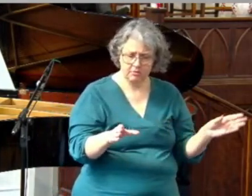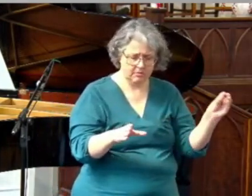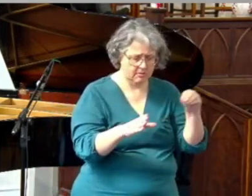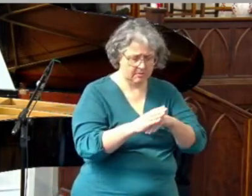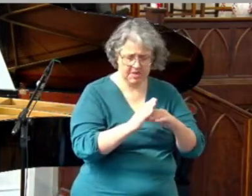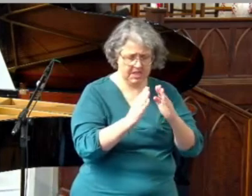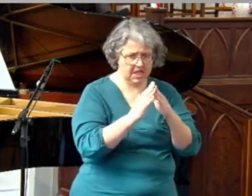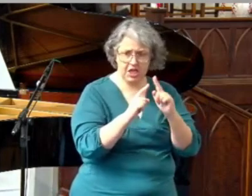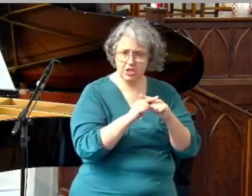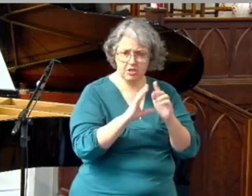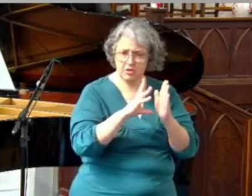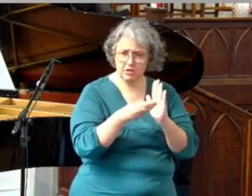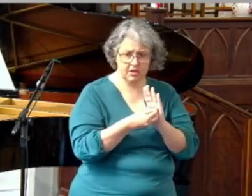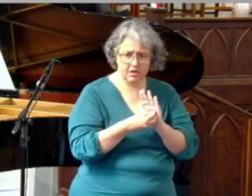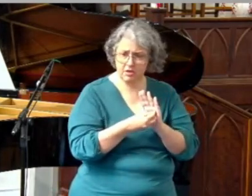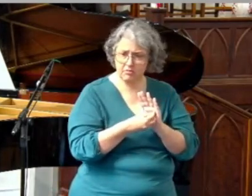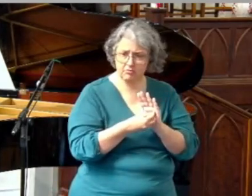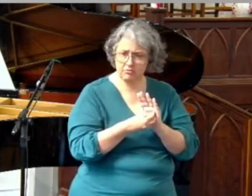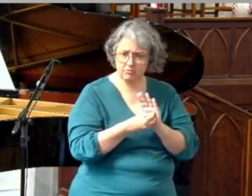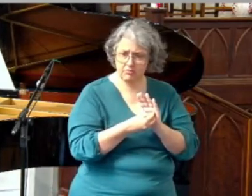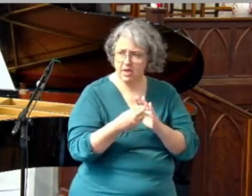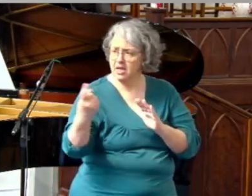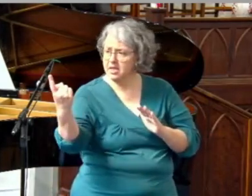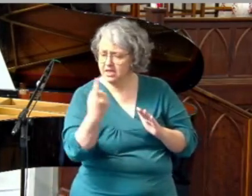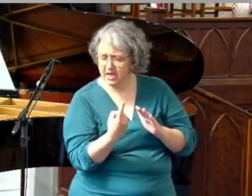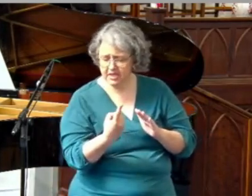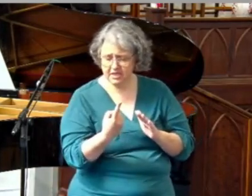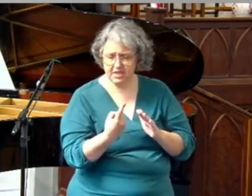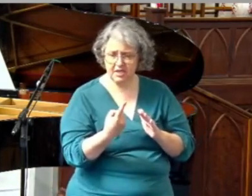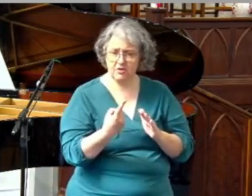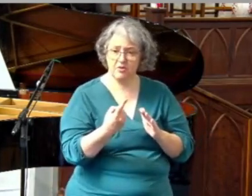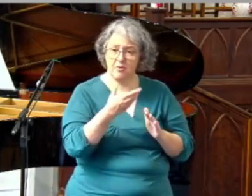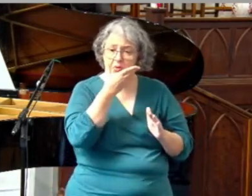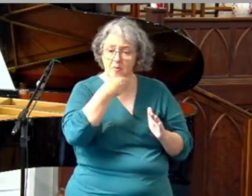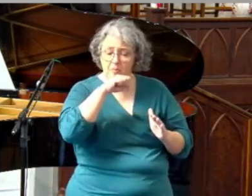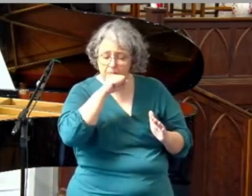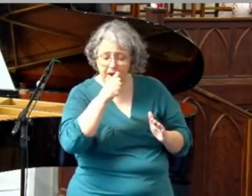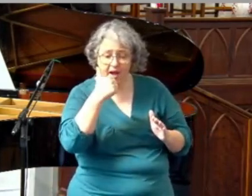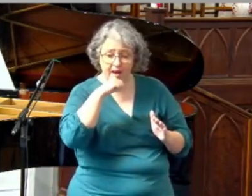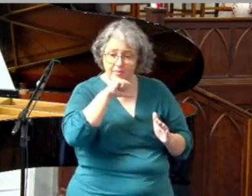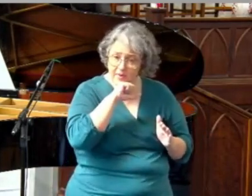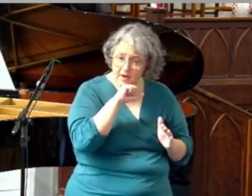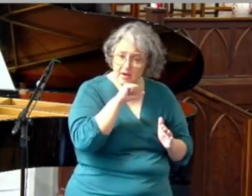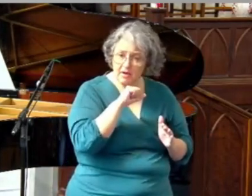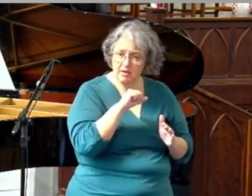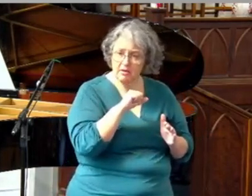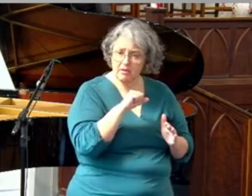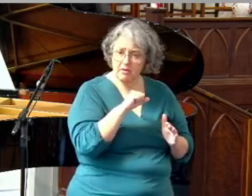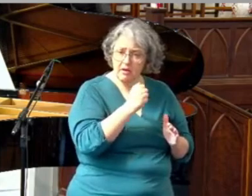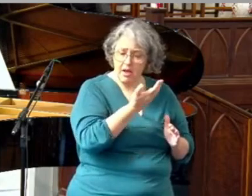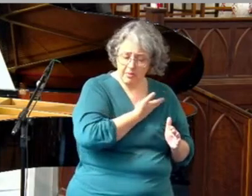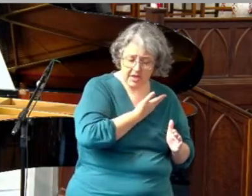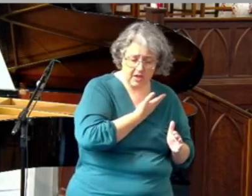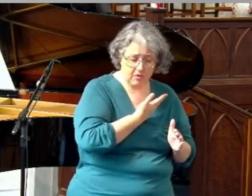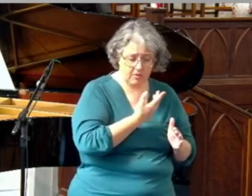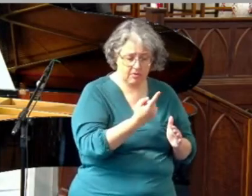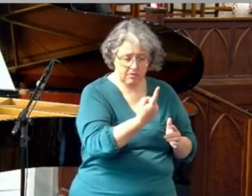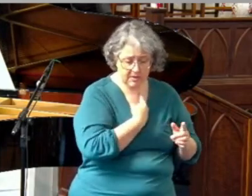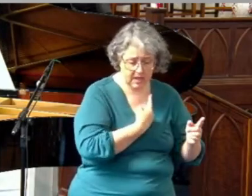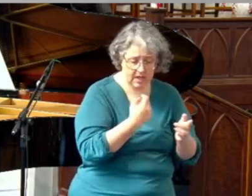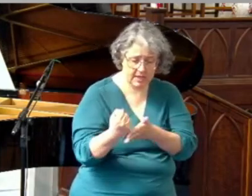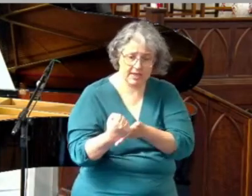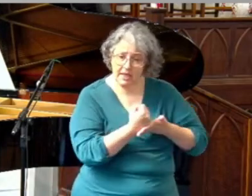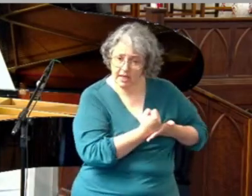seus pais, por um colega, mas talvez a mensagem do